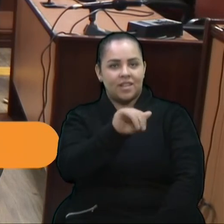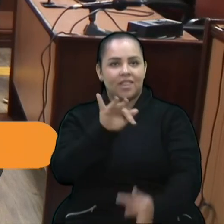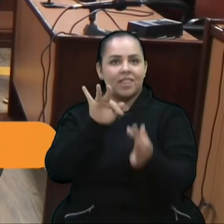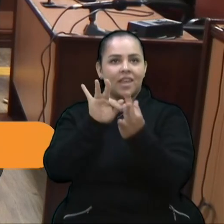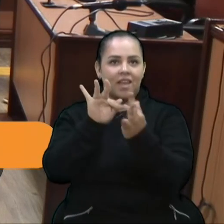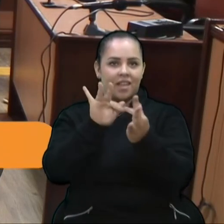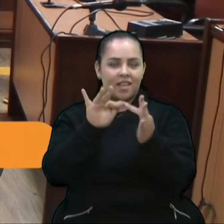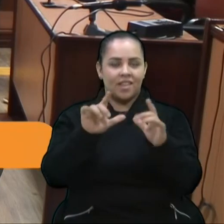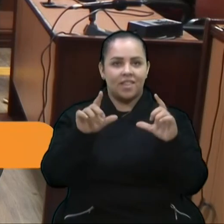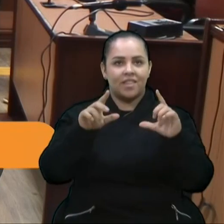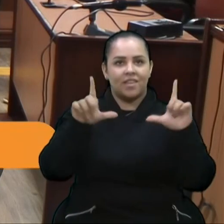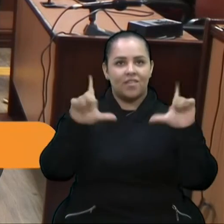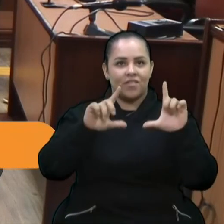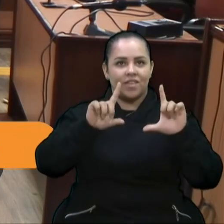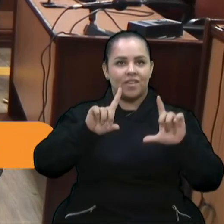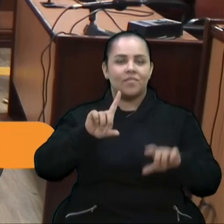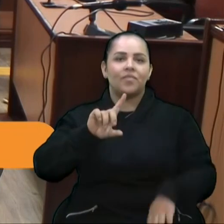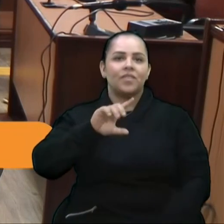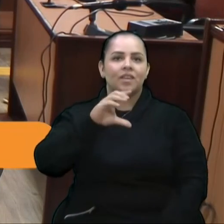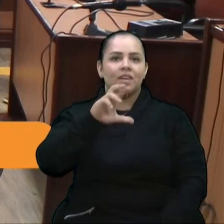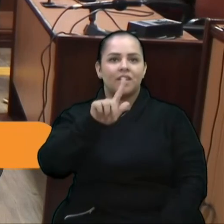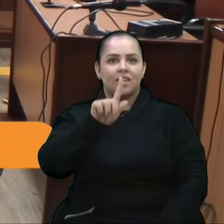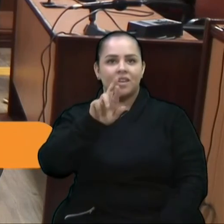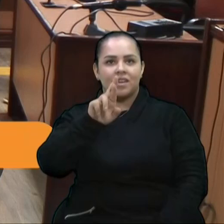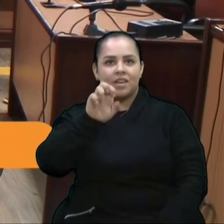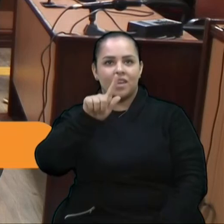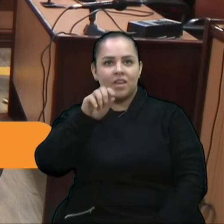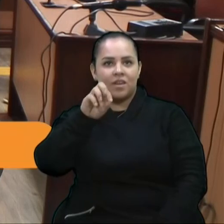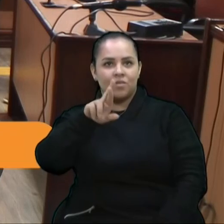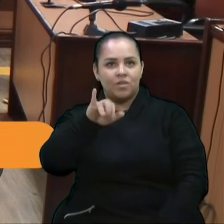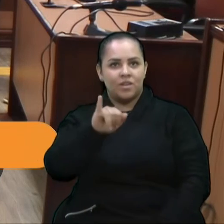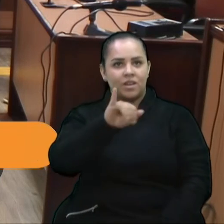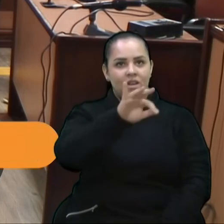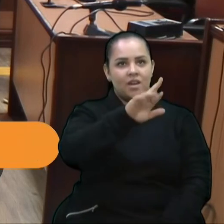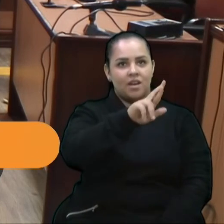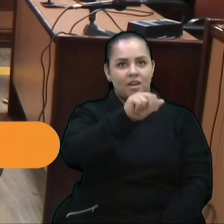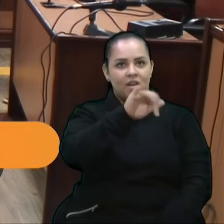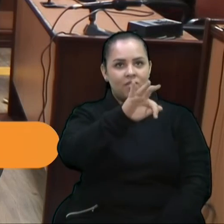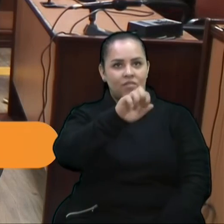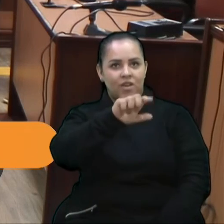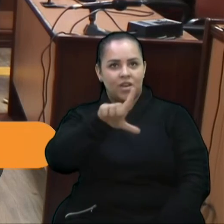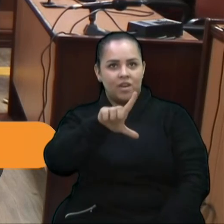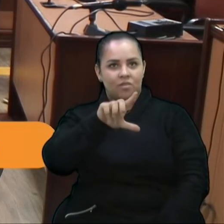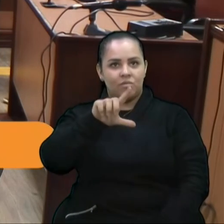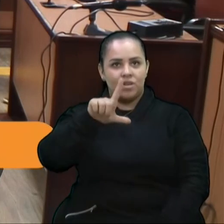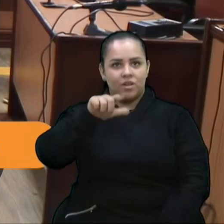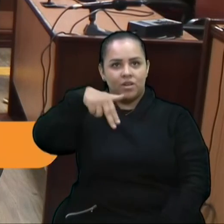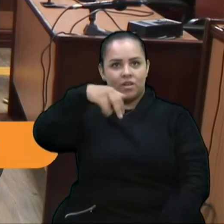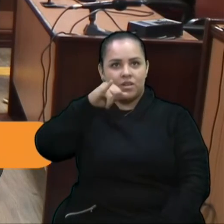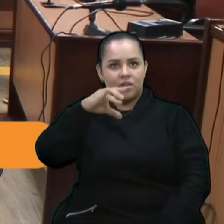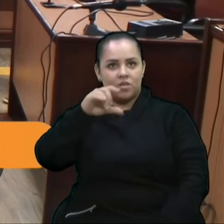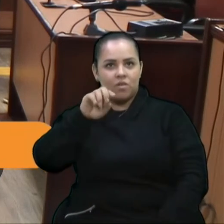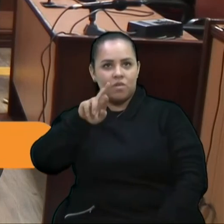técnica da TV Câmara, Gregory Castro, Rafael Sangoi, Nicole Apolo, também com a